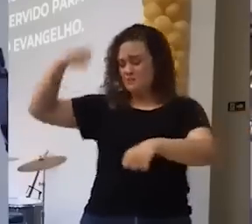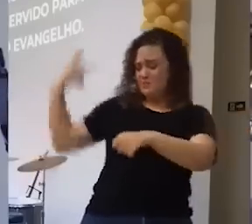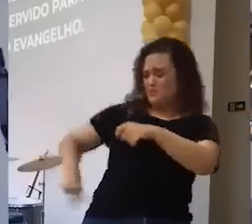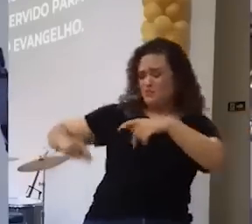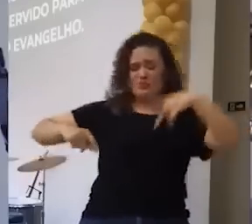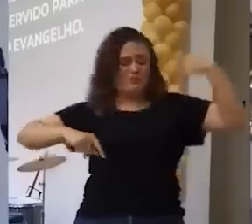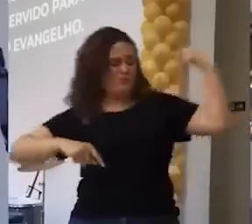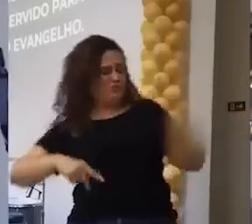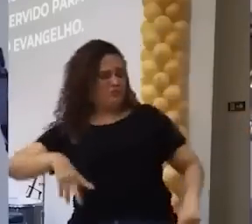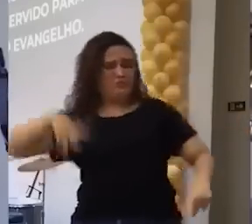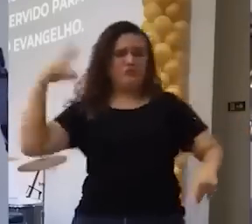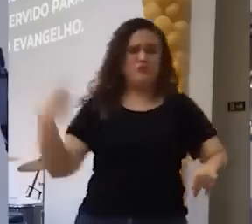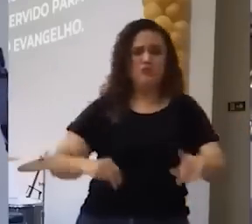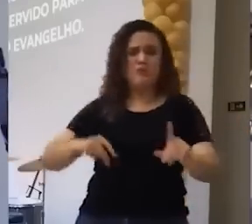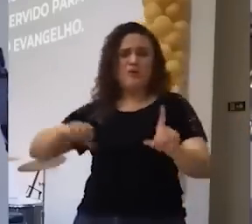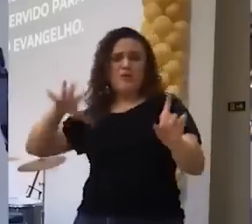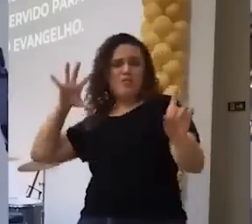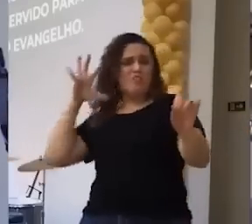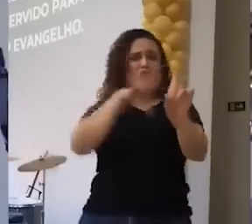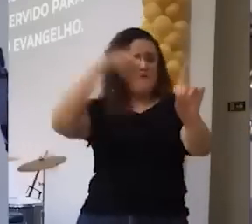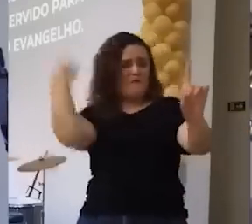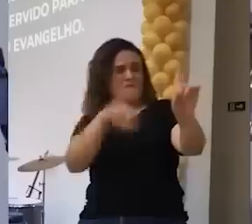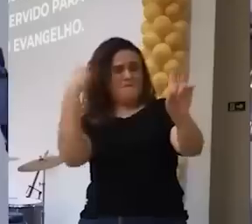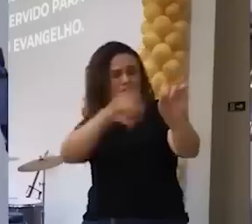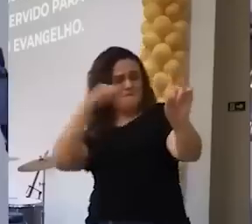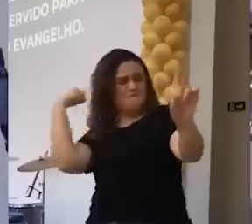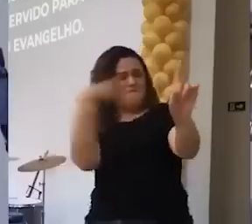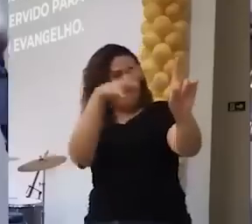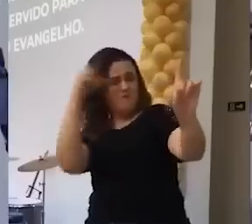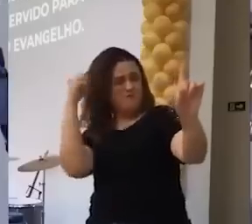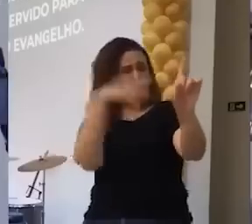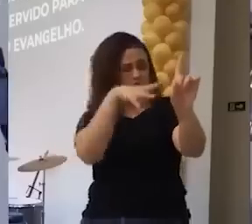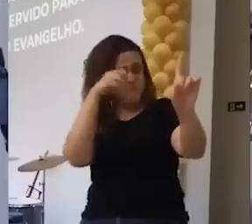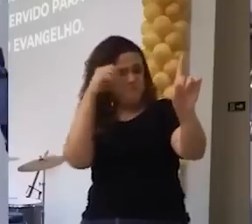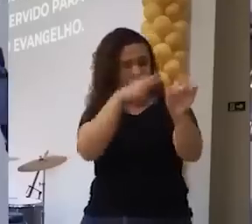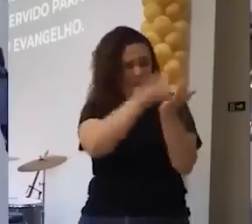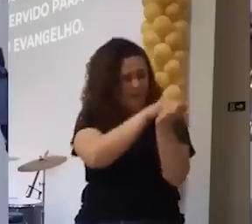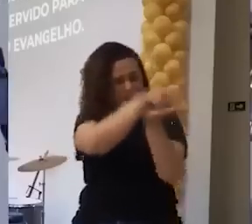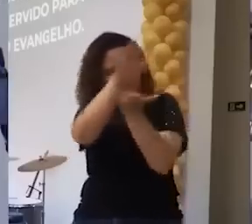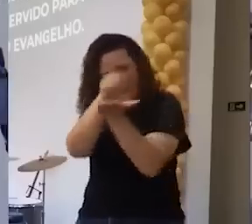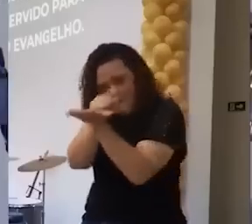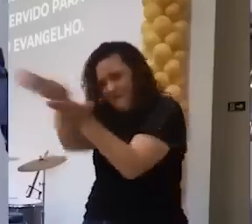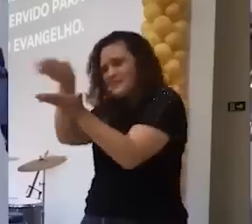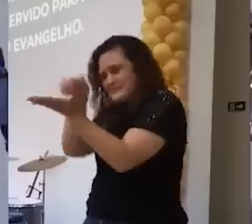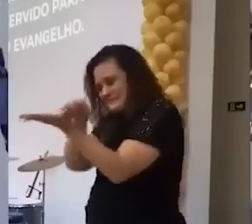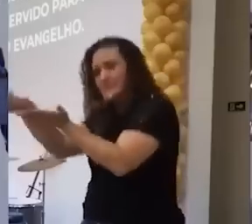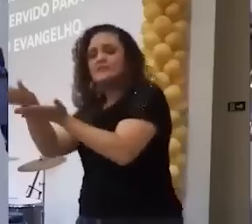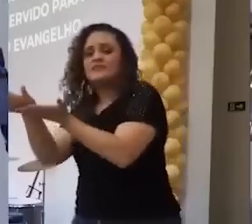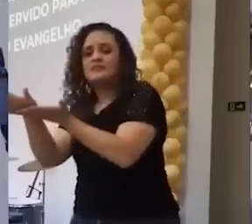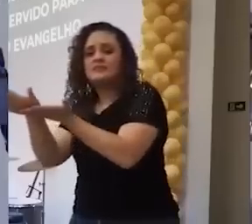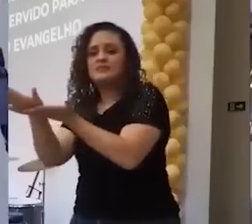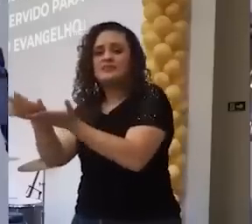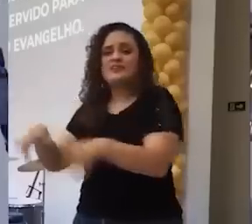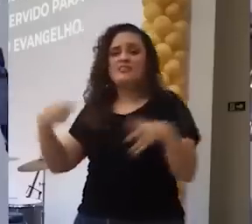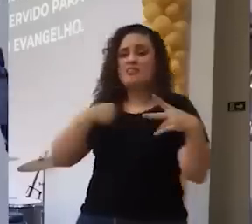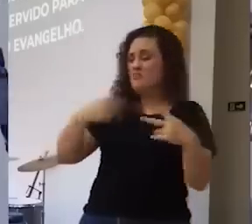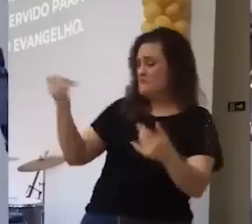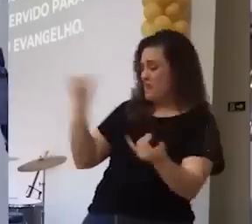eu fui escorraçado de Tessalônica, eu fui enxotado de Bereia, eu fui chamado de tagarela em